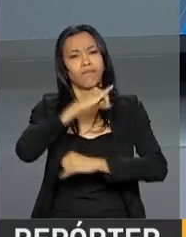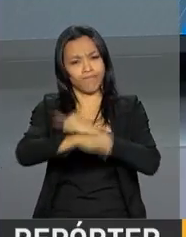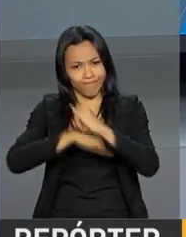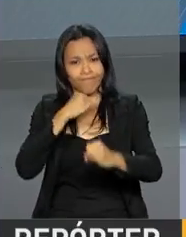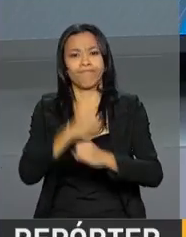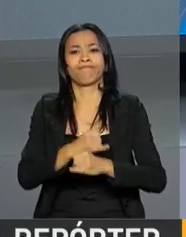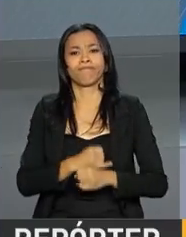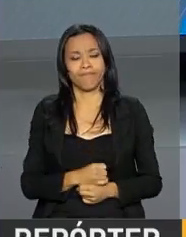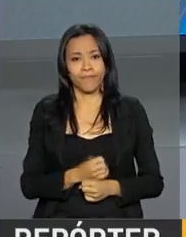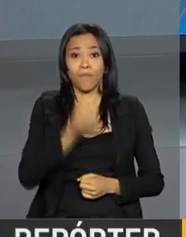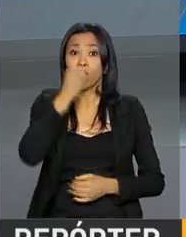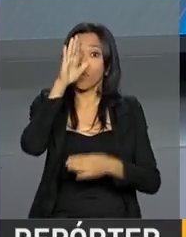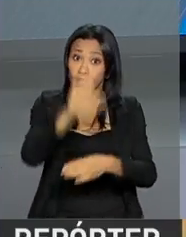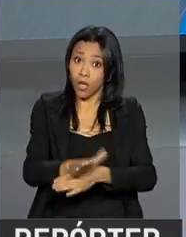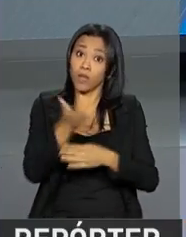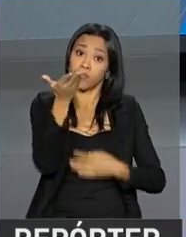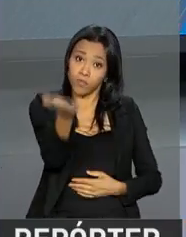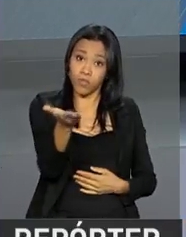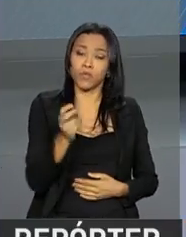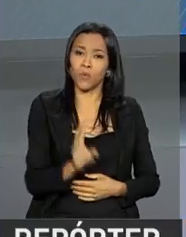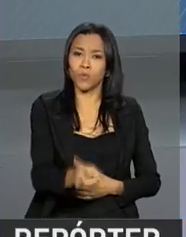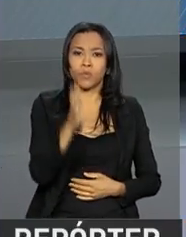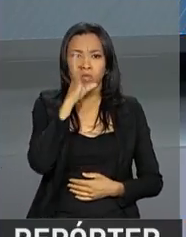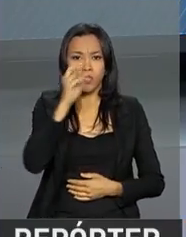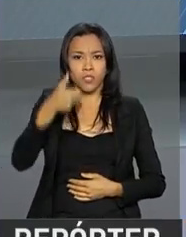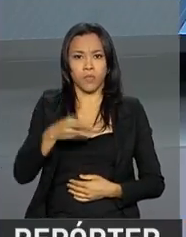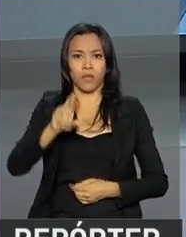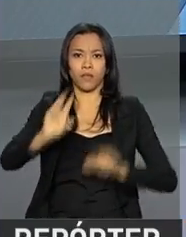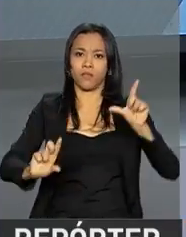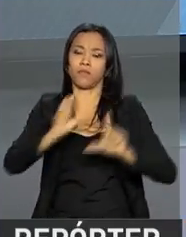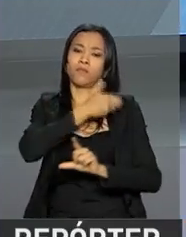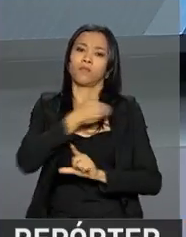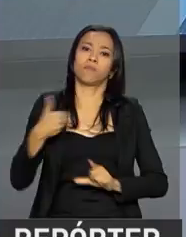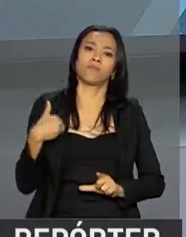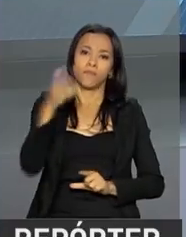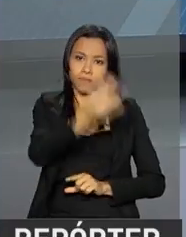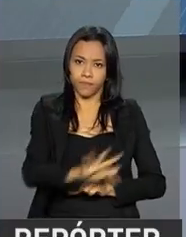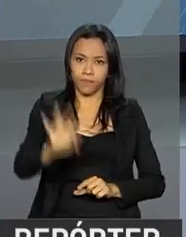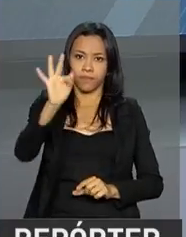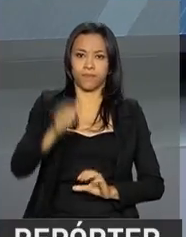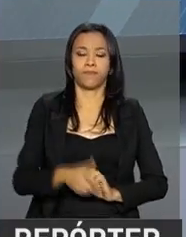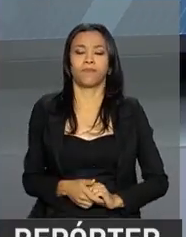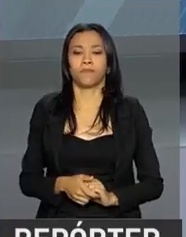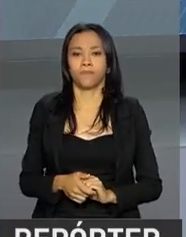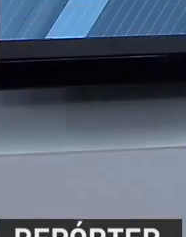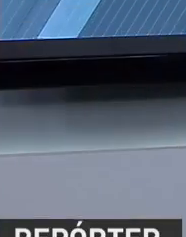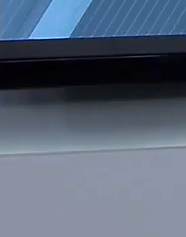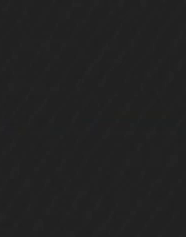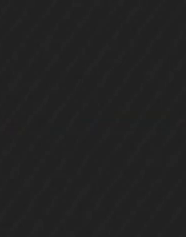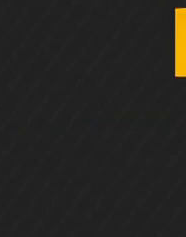na internet uma boa tarde pra você e continue na nbr a tv do governo federal